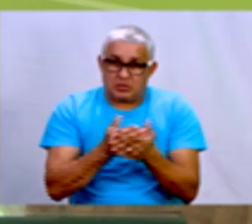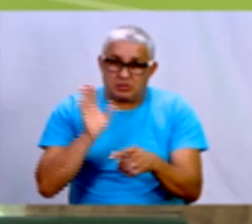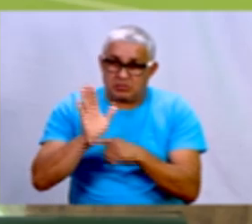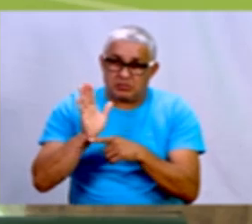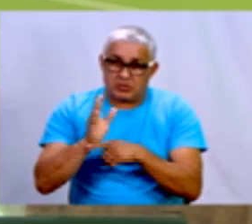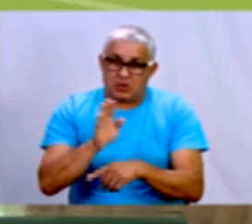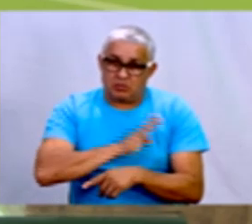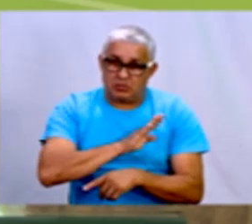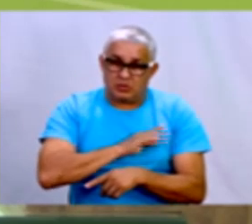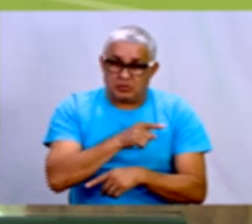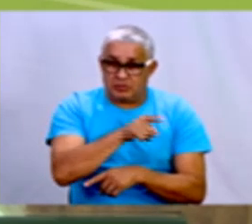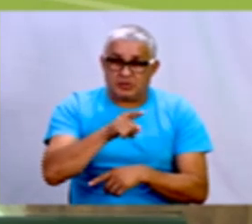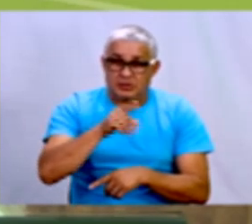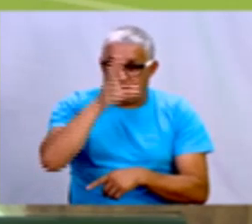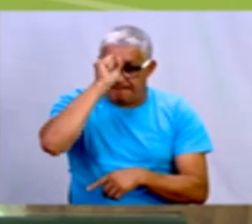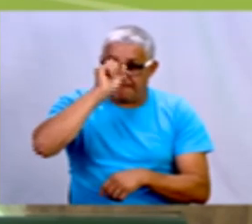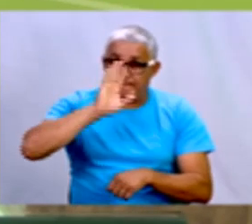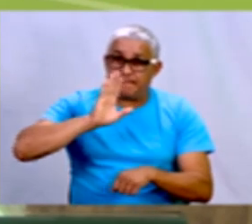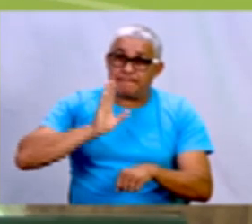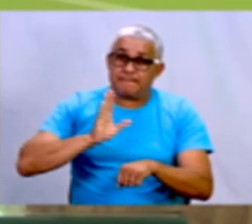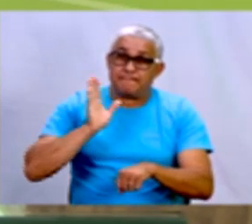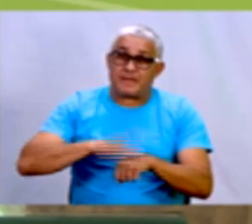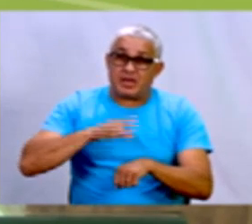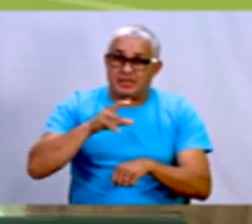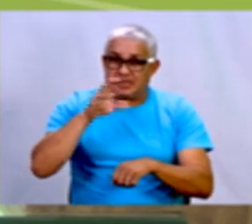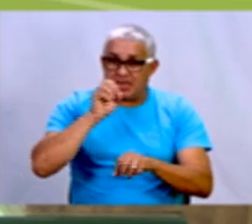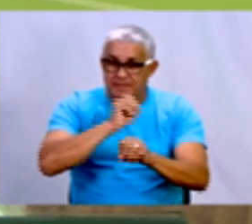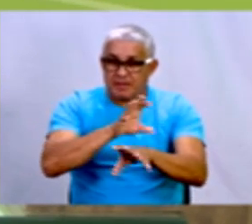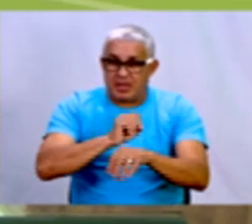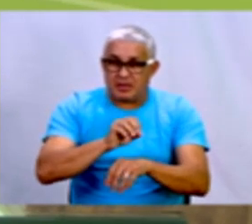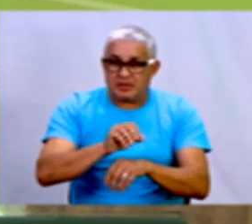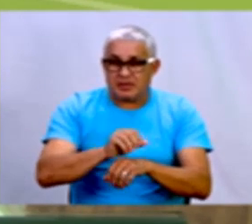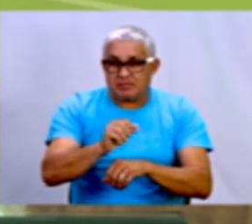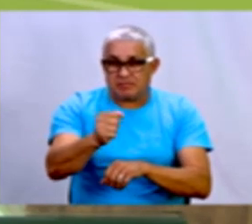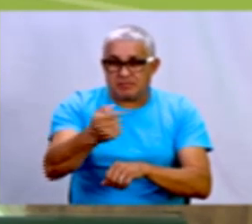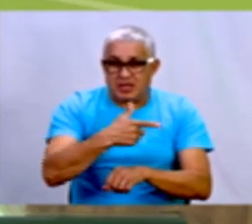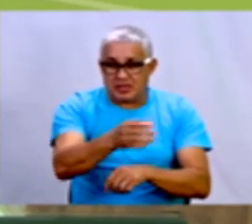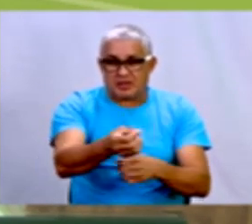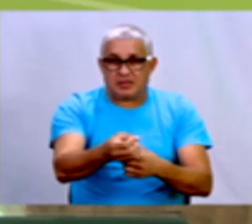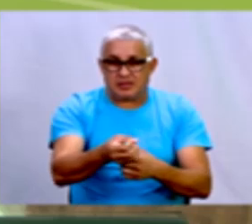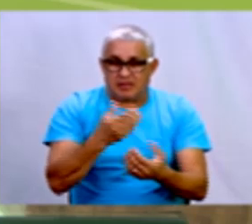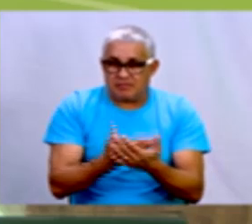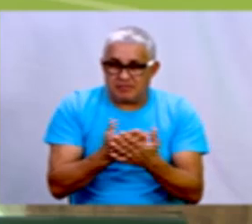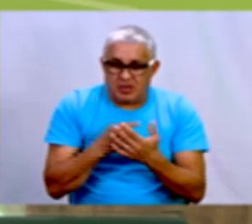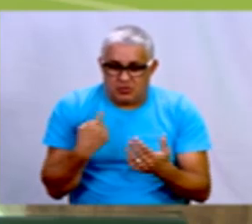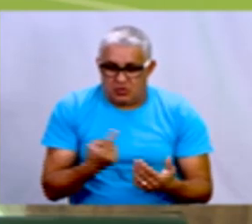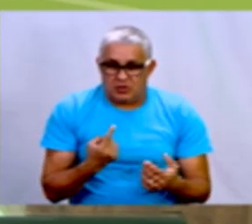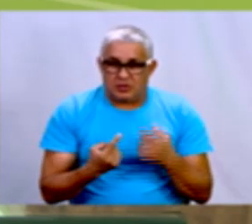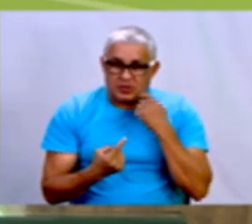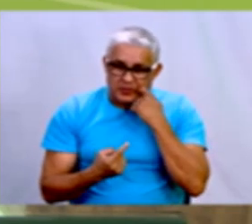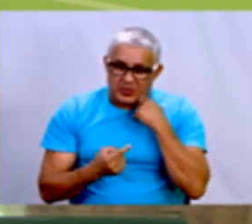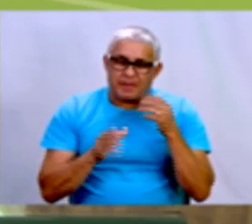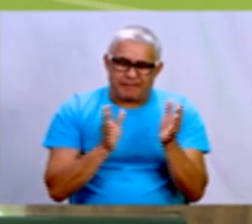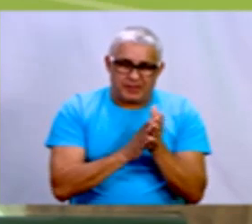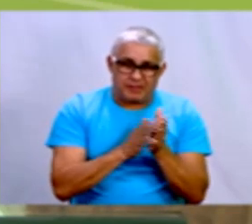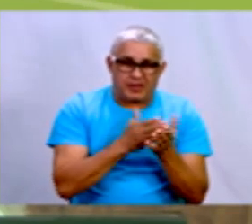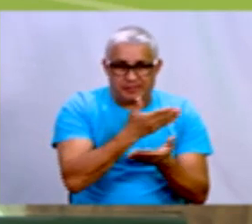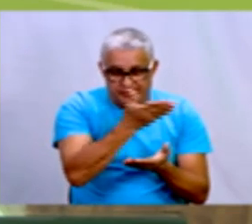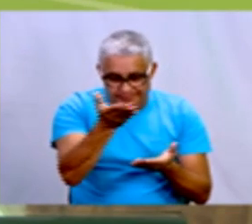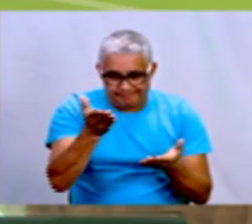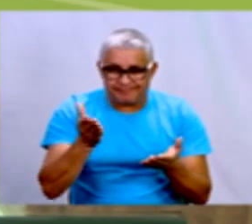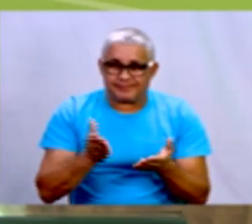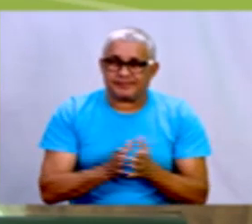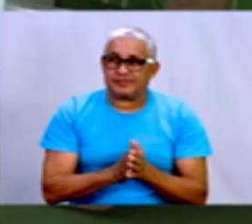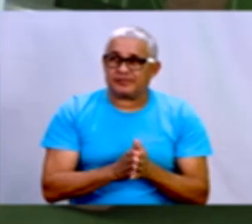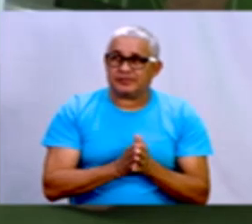coisa, vocês vão aprender muito mais ensinando eles do que estudando sozinhos. Parabéns pela iniciativa e vocês